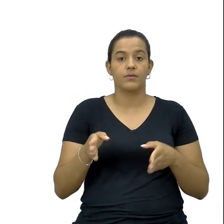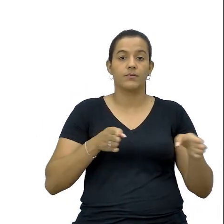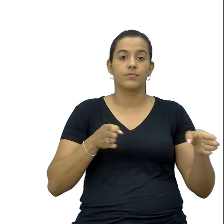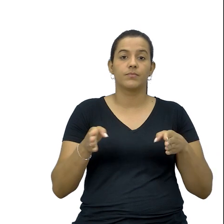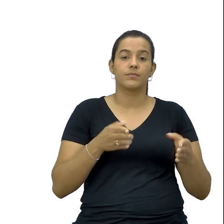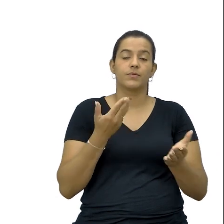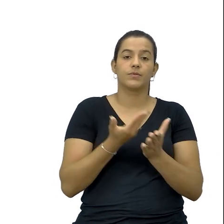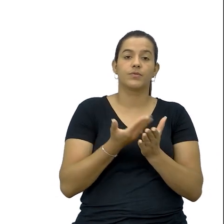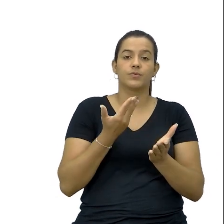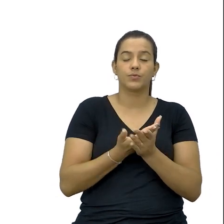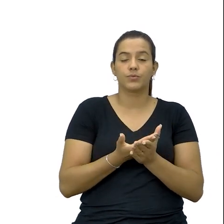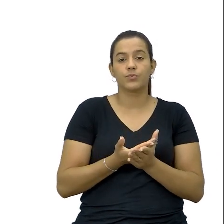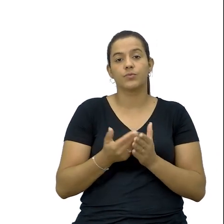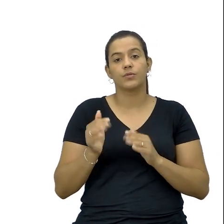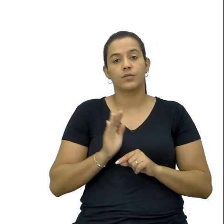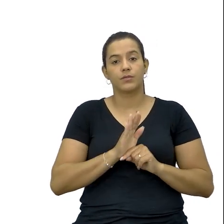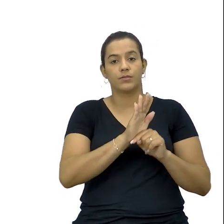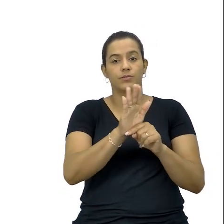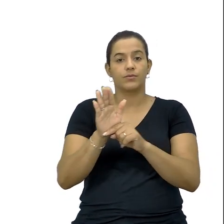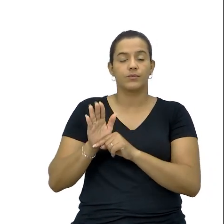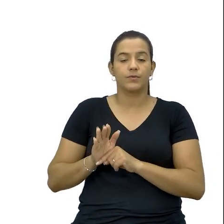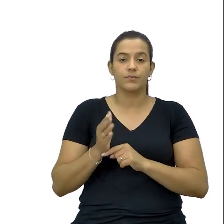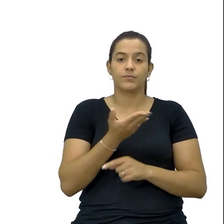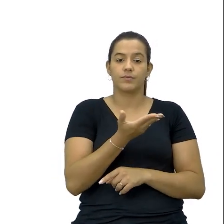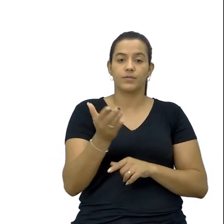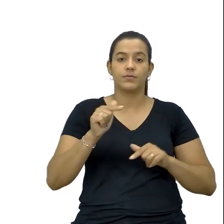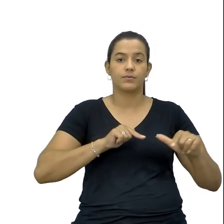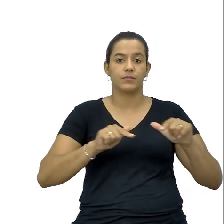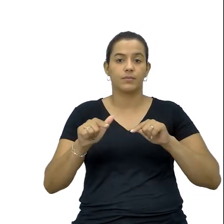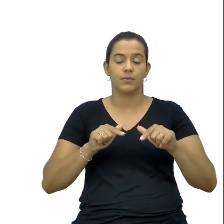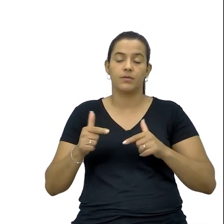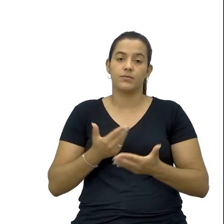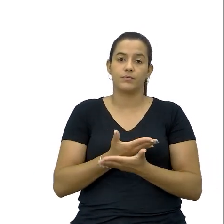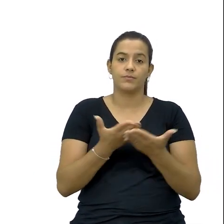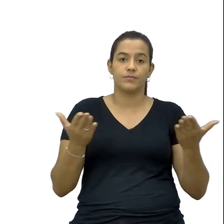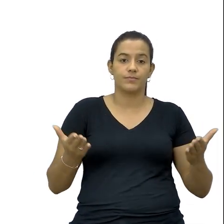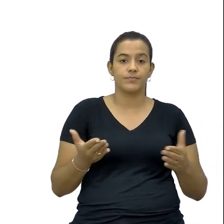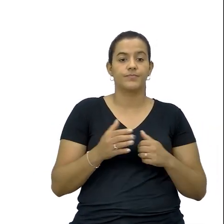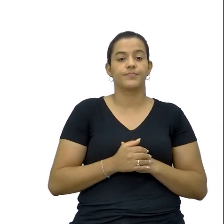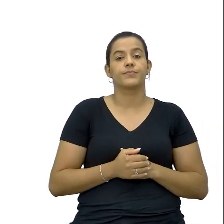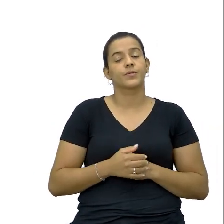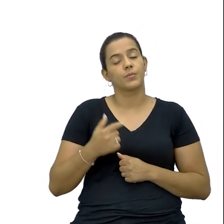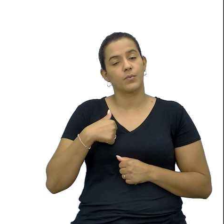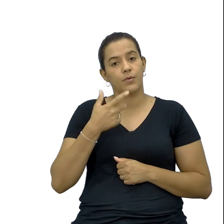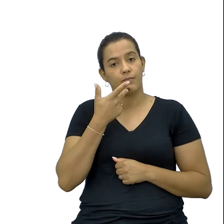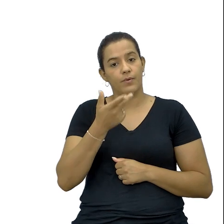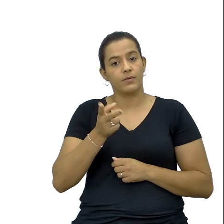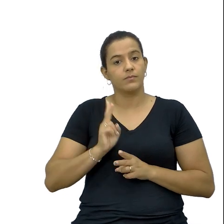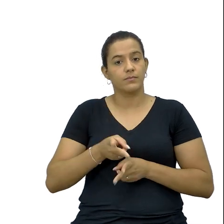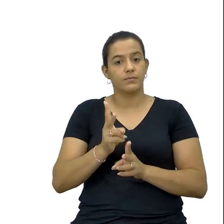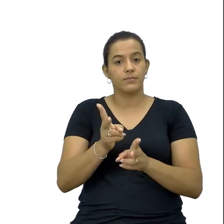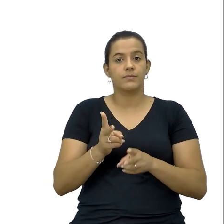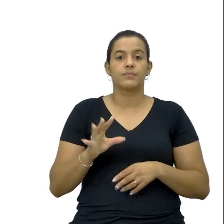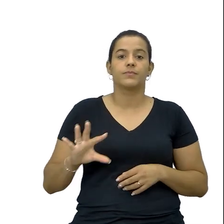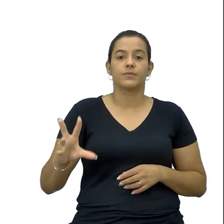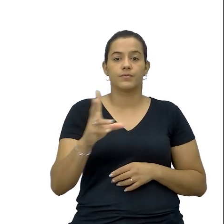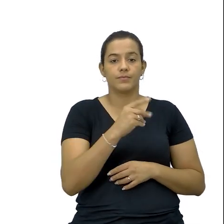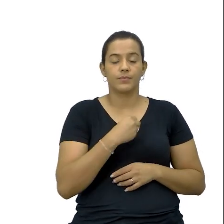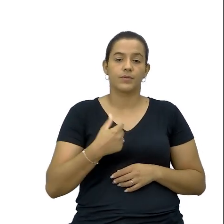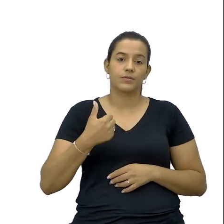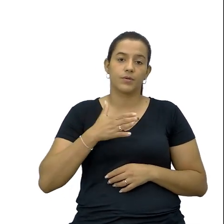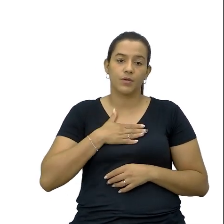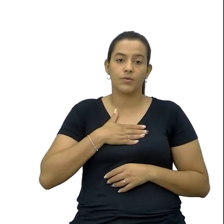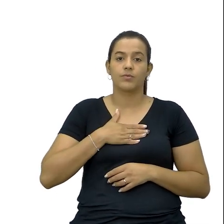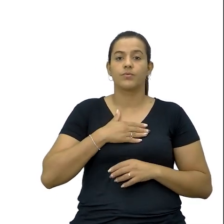de estudos nosso, tenha contribuído aí para o trabalho de vocês, tá? Como eu sempre falo, fiquem com o meu coração,